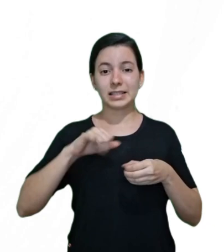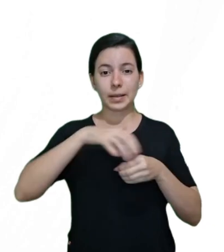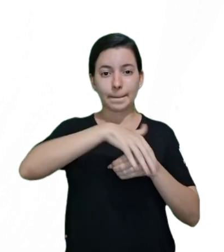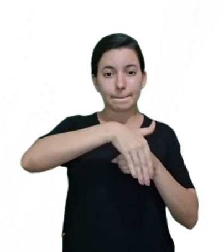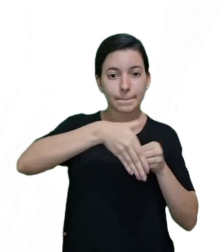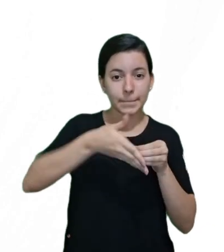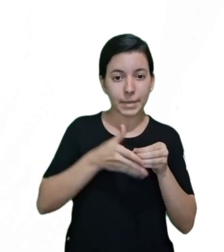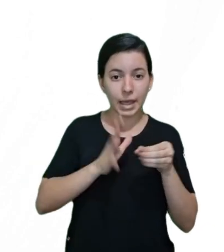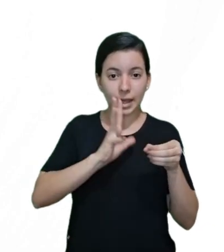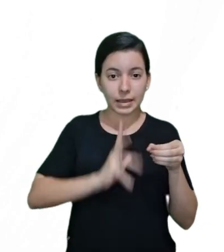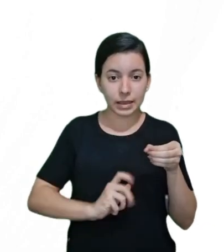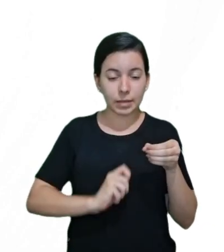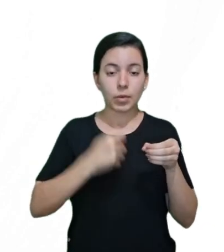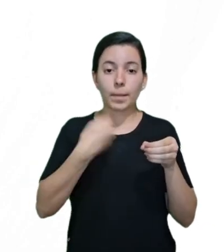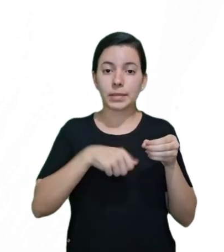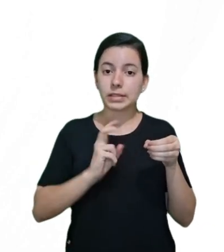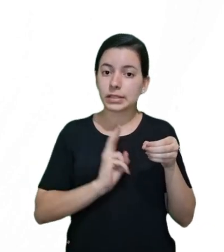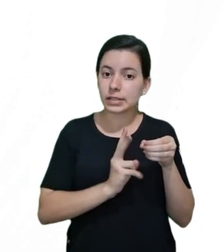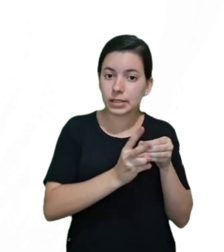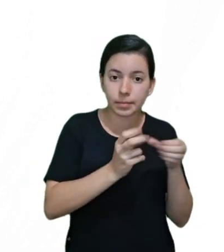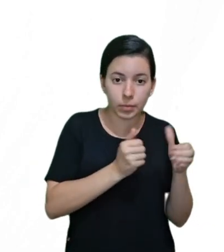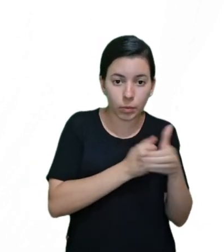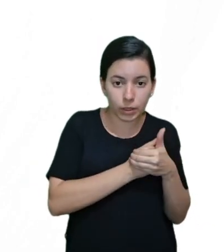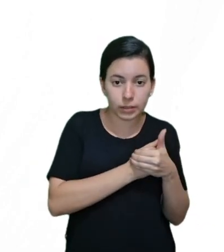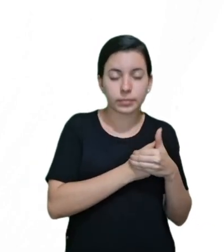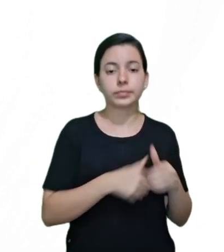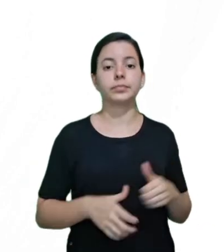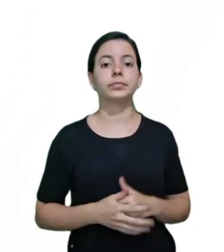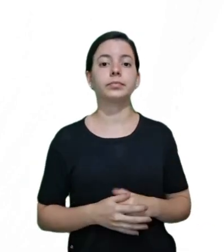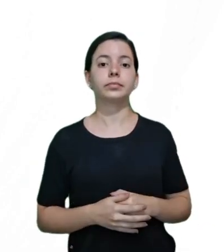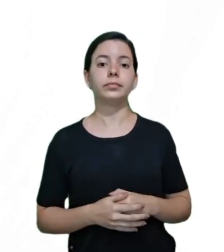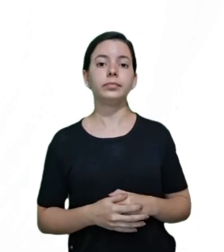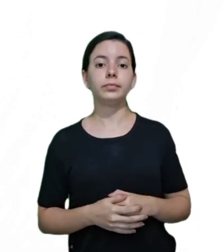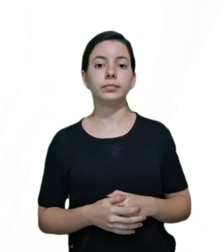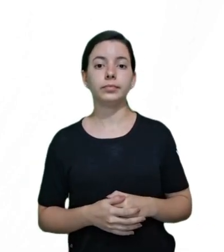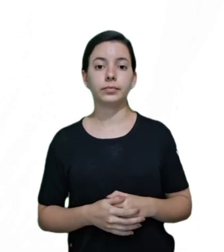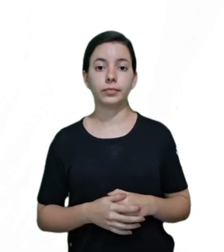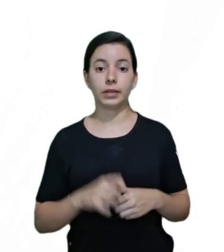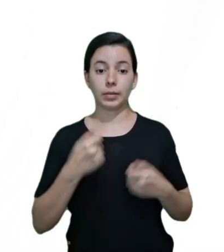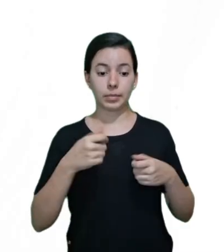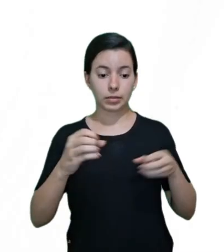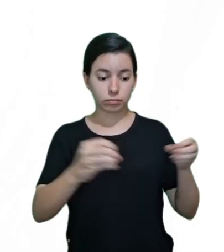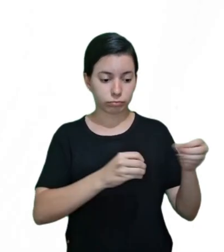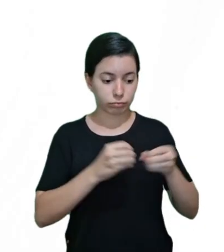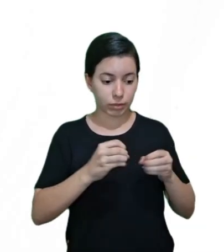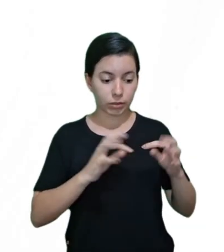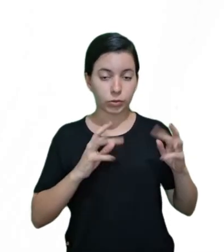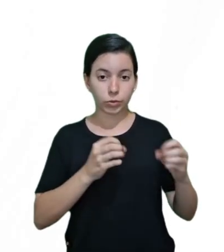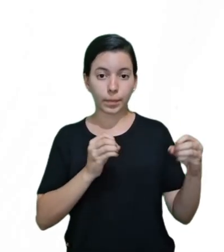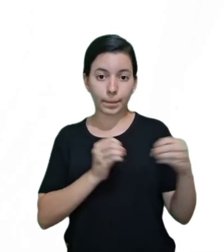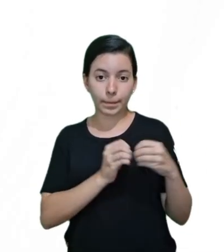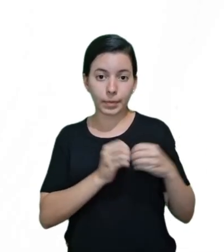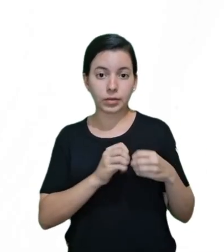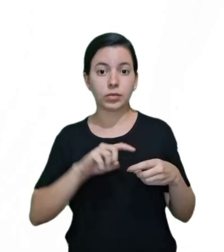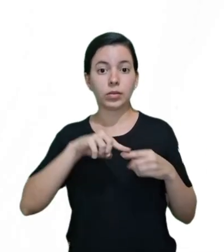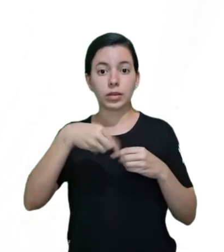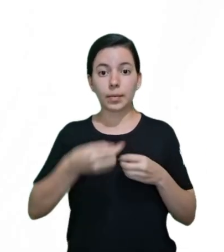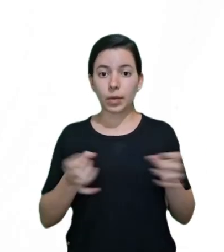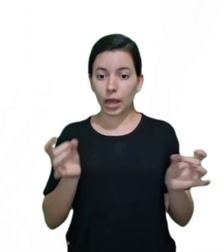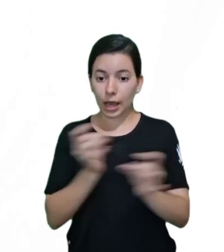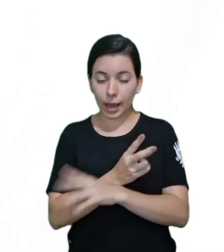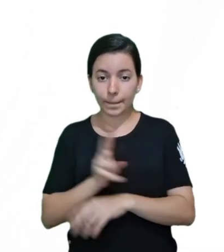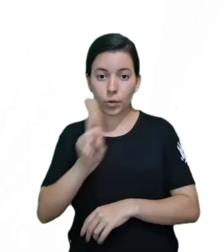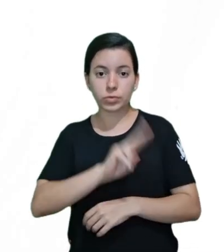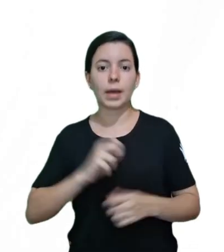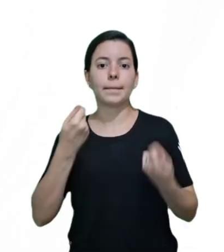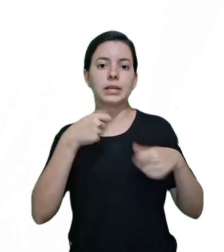pipetas esterilizadas até o momento do uso. Mantenha as pipetas na área de trabalho. Sempre tampe os frascos e recipientes após